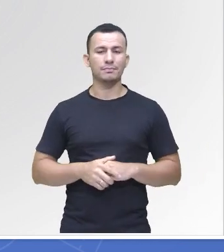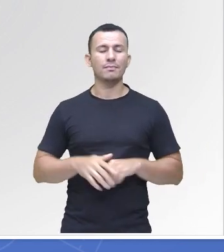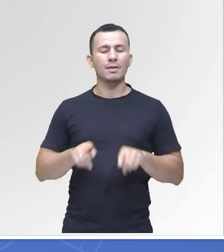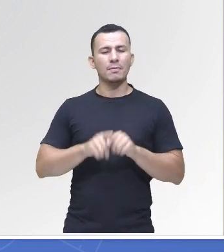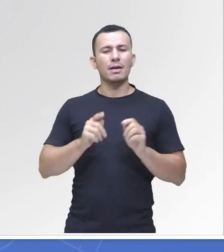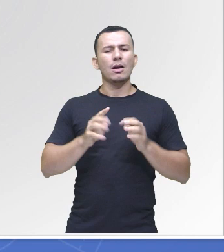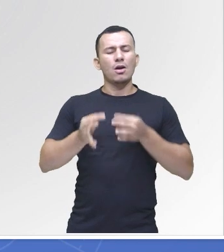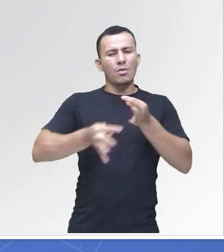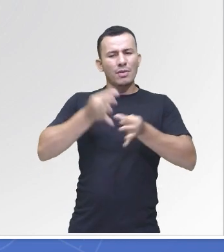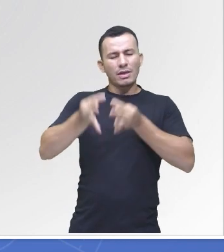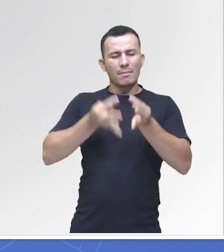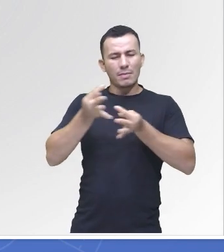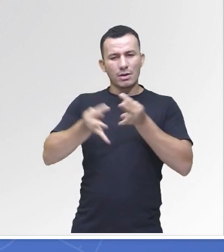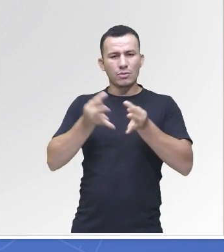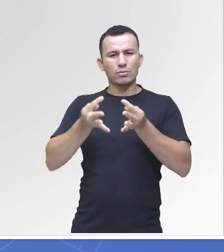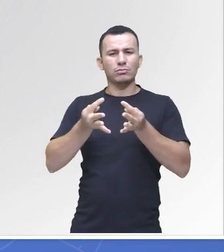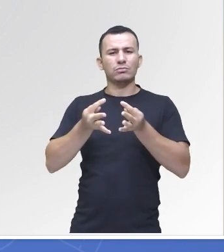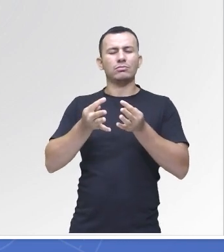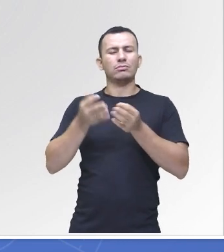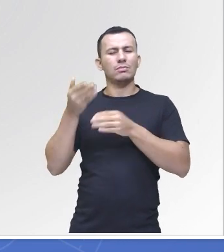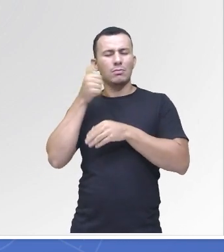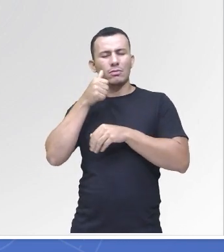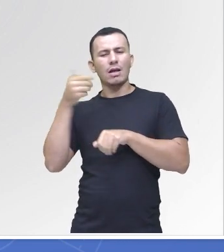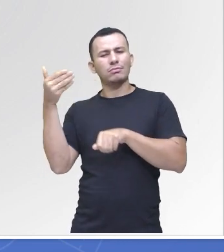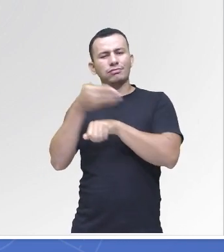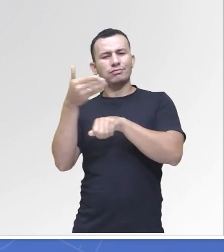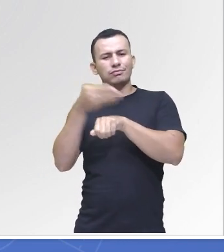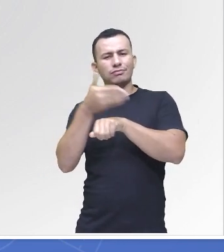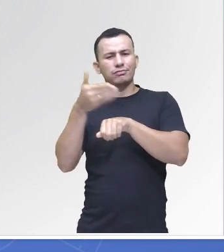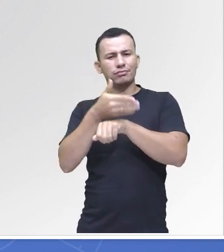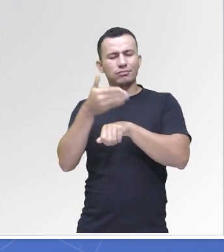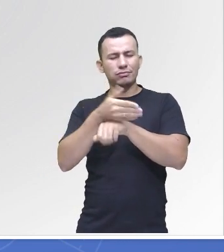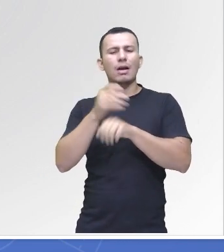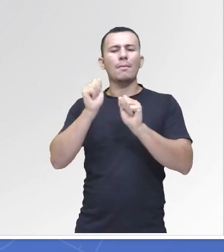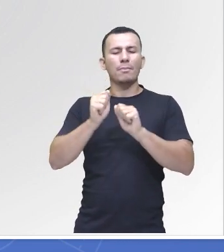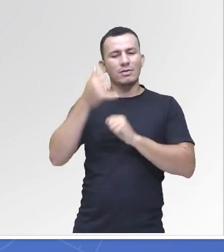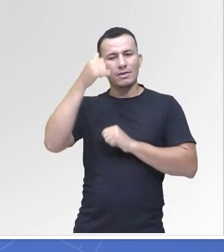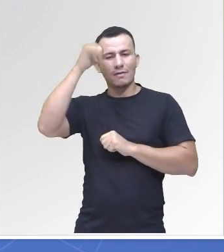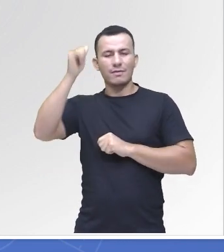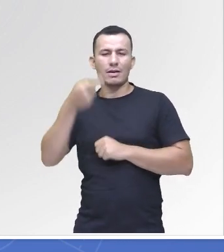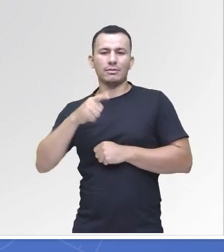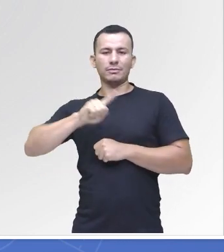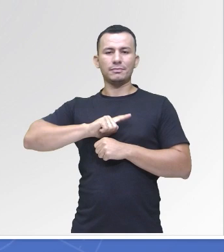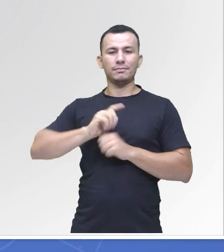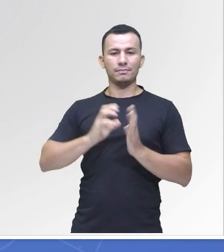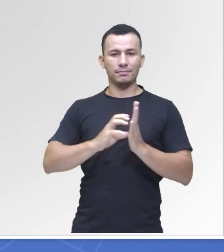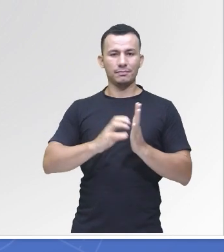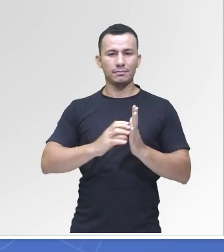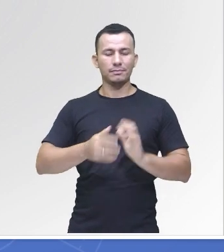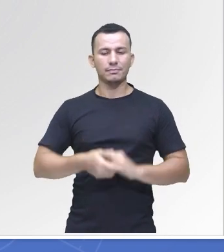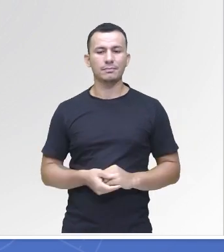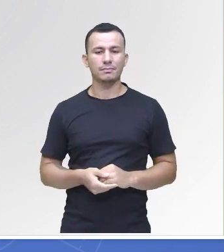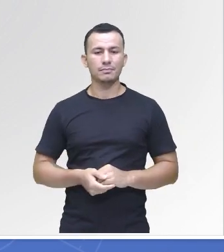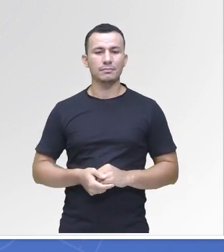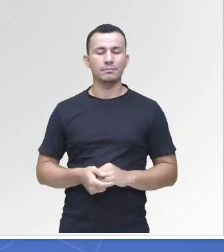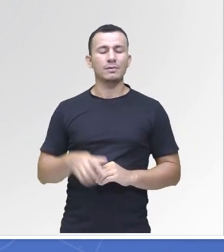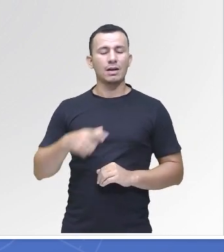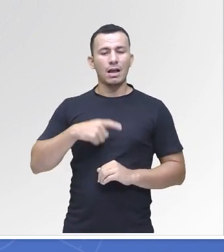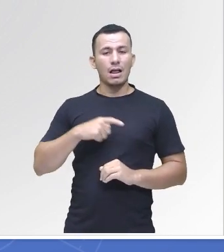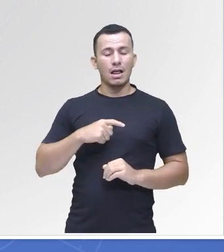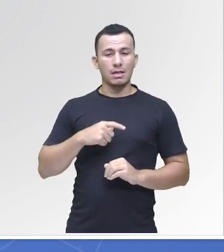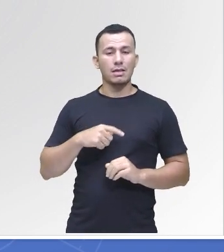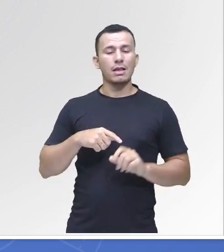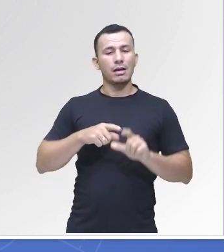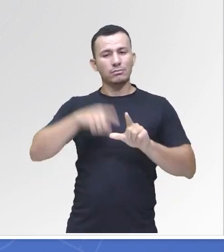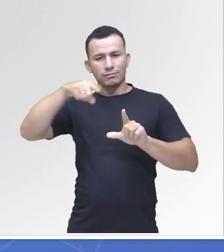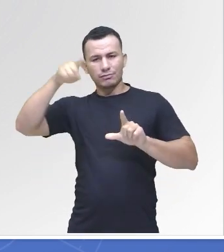bem feito, né, bem realizado, pode impedir esse processo de transmissão. E olha aqui, né, a gente tem uns dados bem importantes